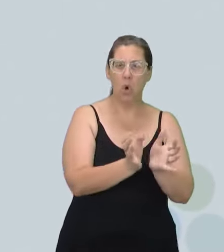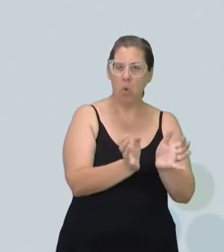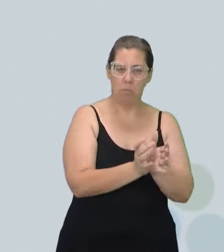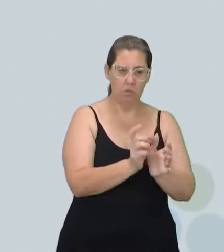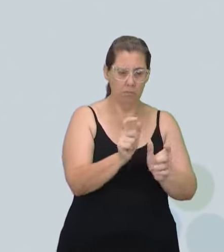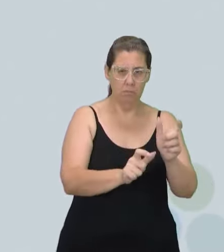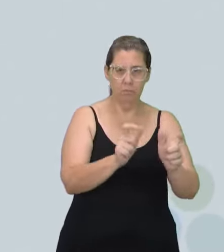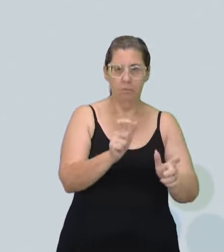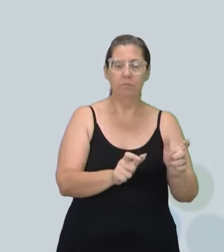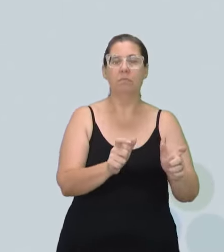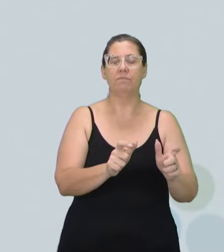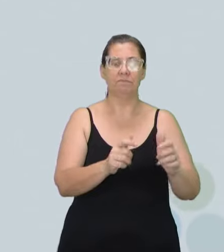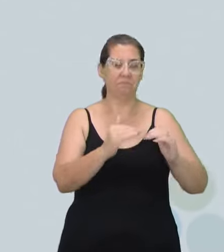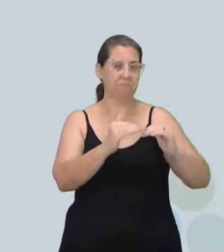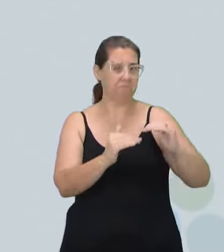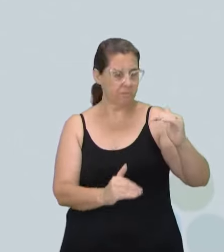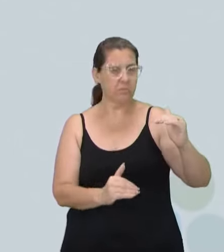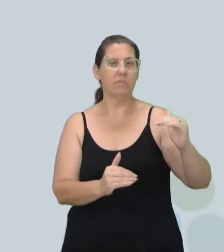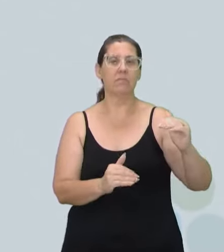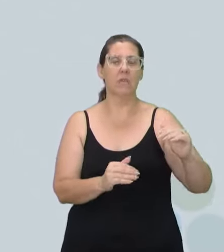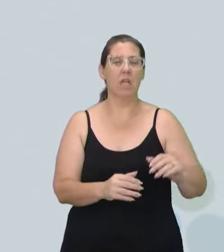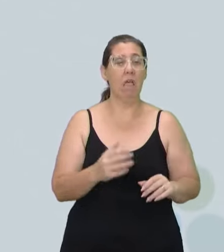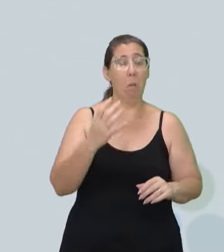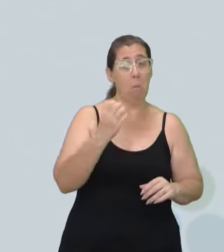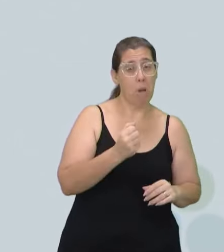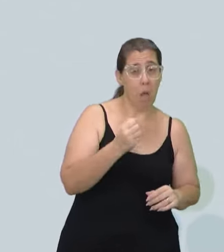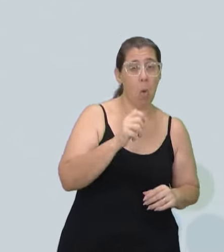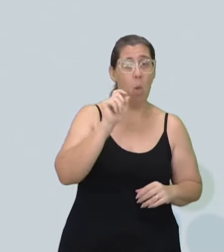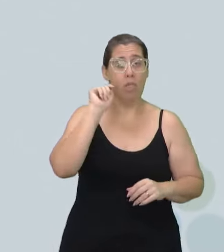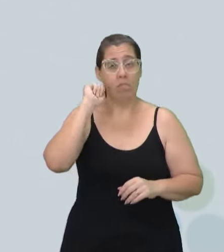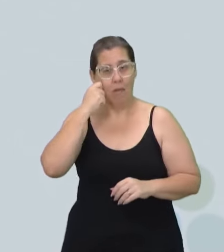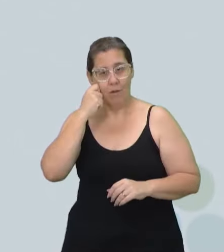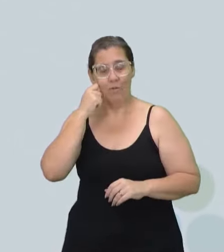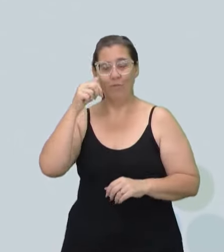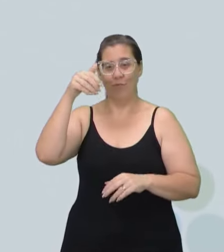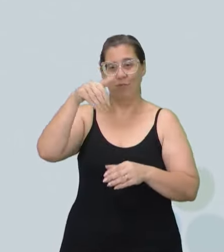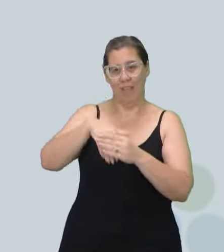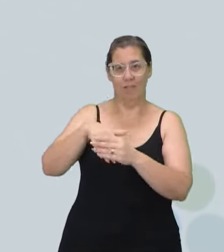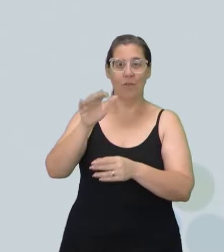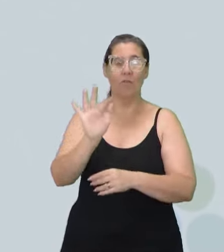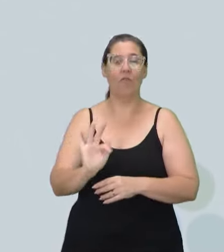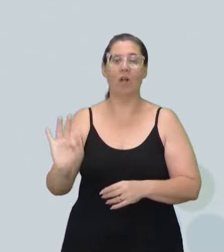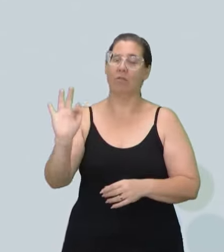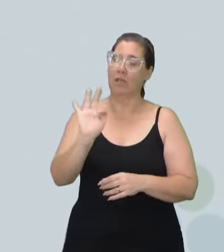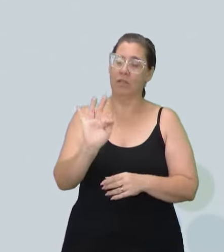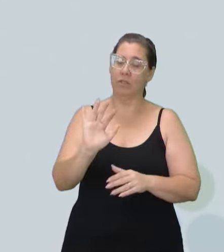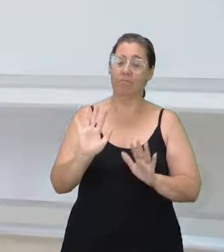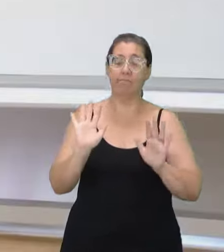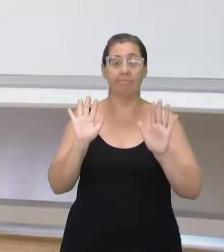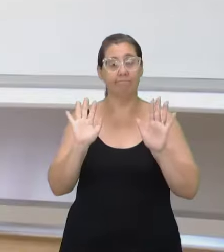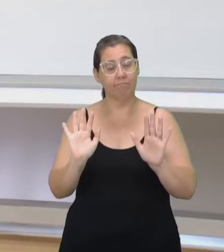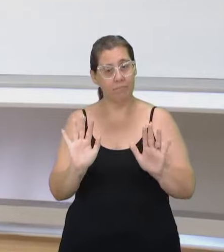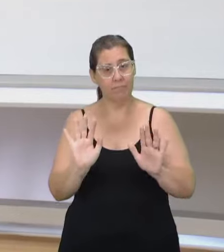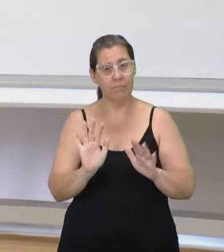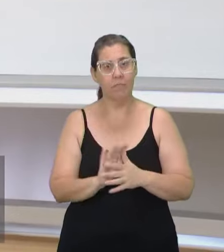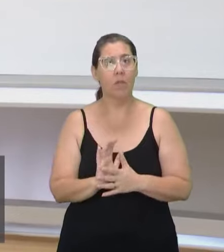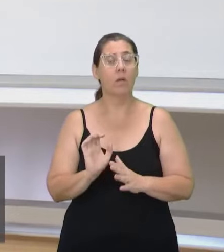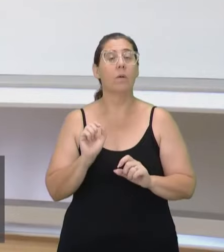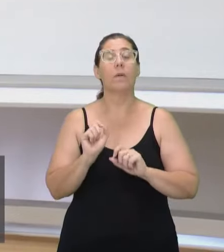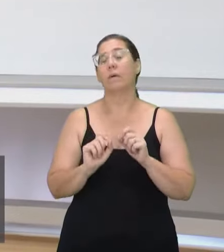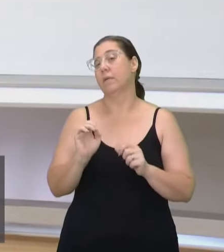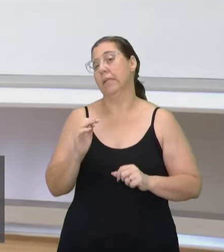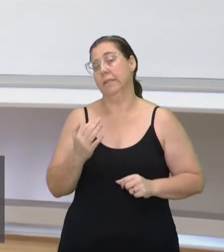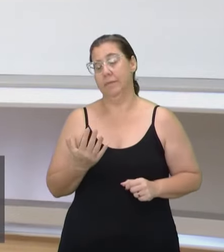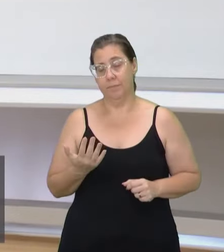tais como a desproporção entre brancos e negros nas universidades. Então, pessoal, o que